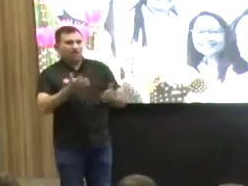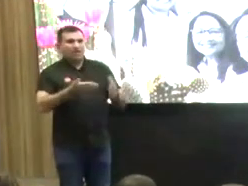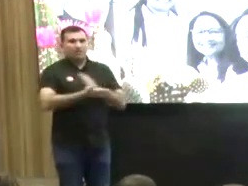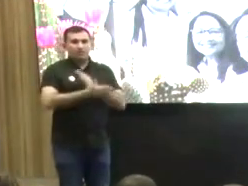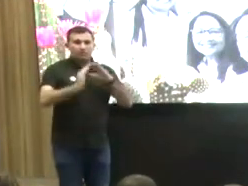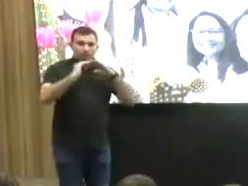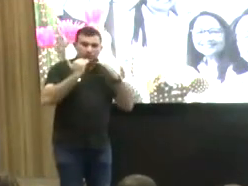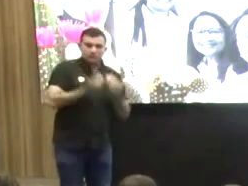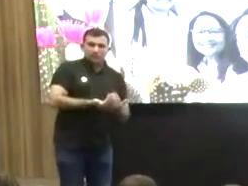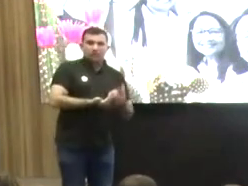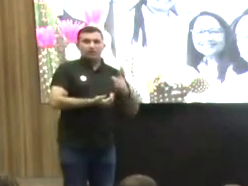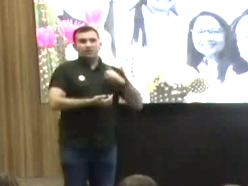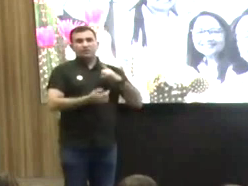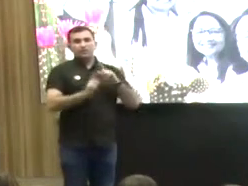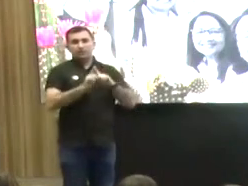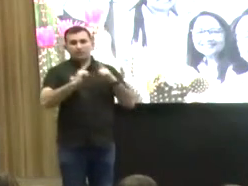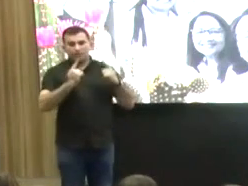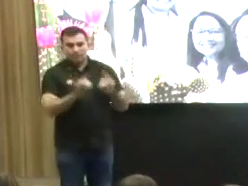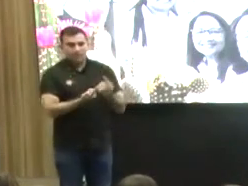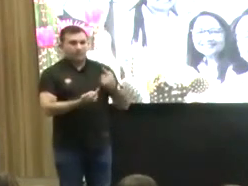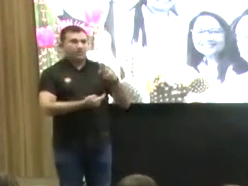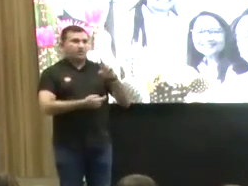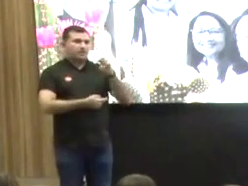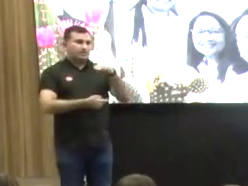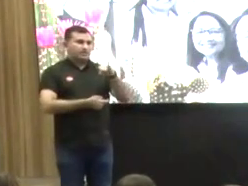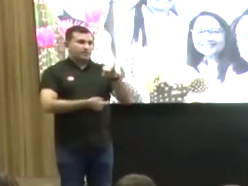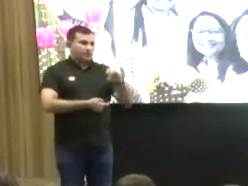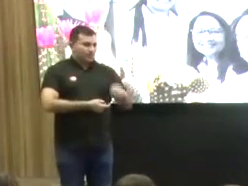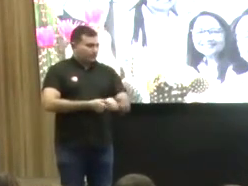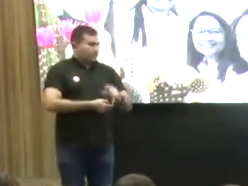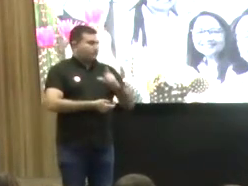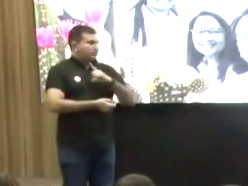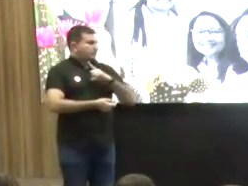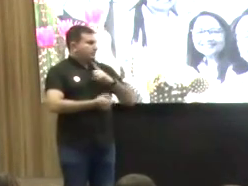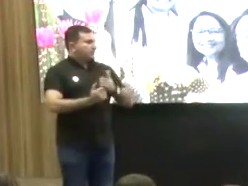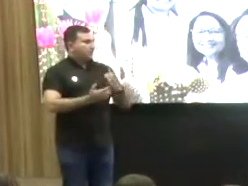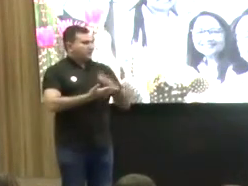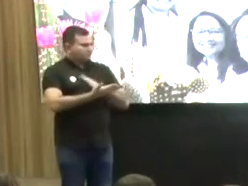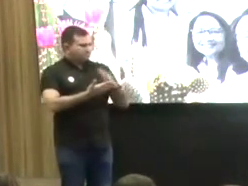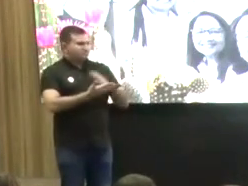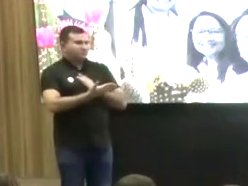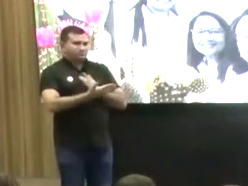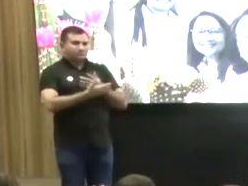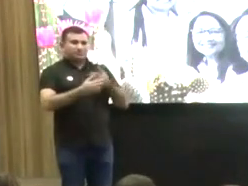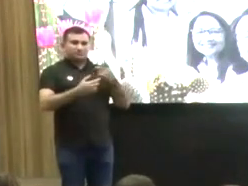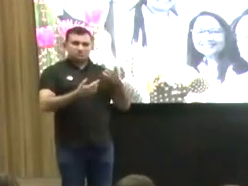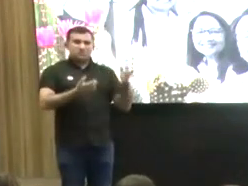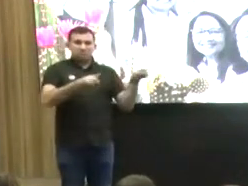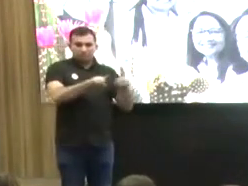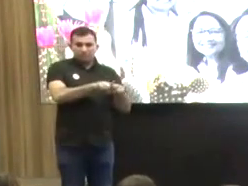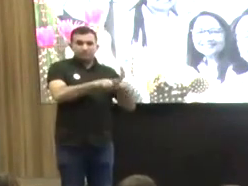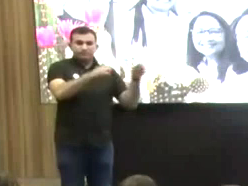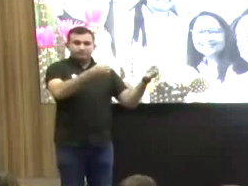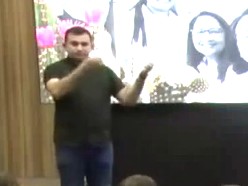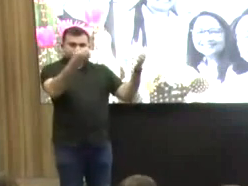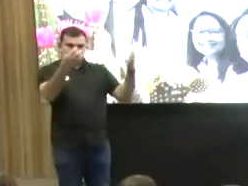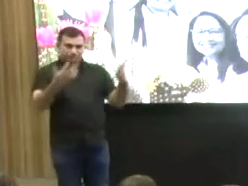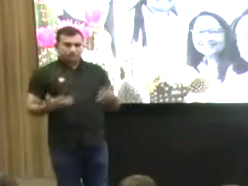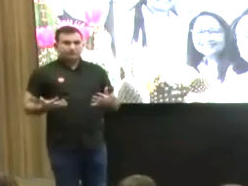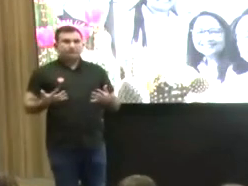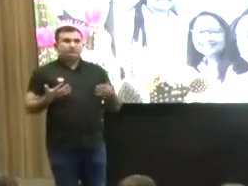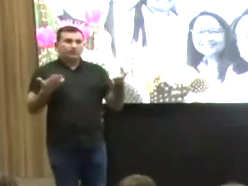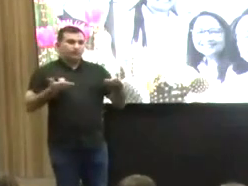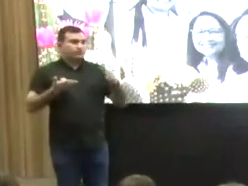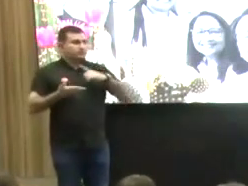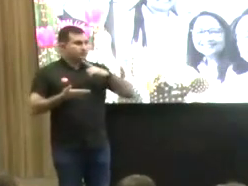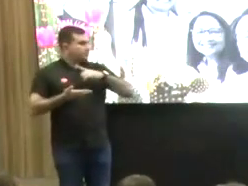conselhos, dos grêmios, e que não... e mesmo dos fóruns, hoje se comentou, né, que